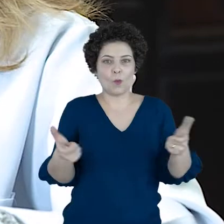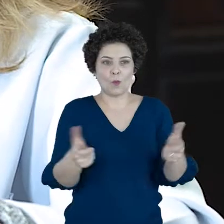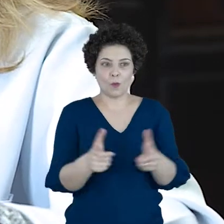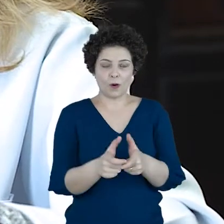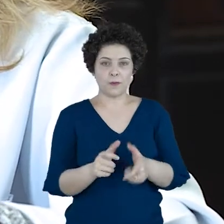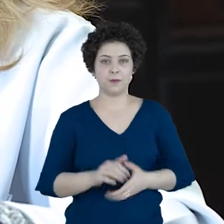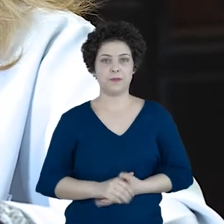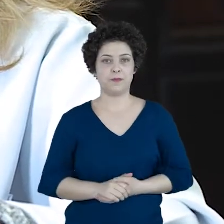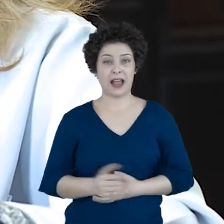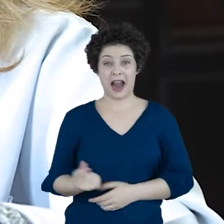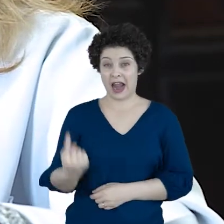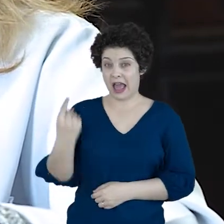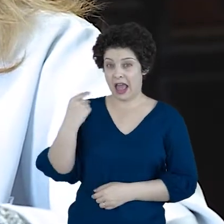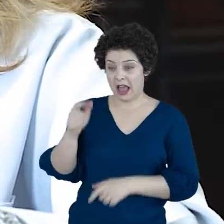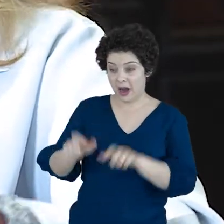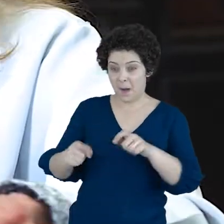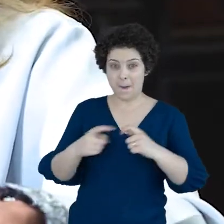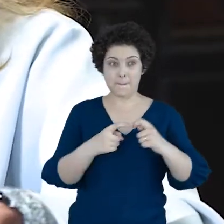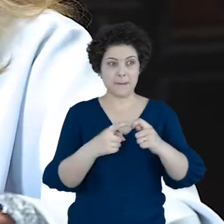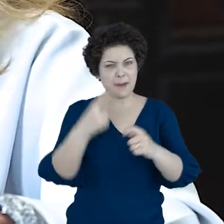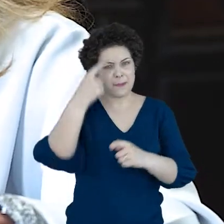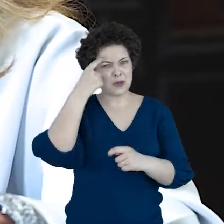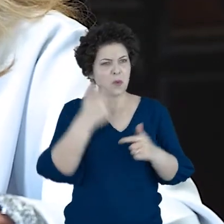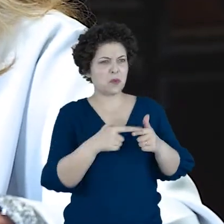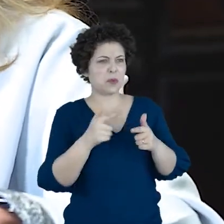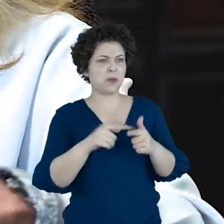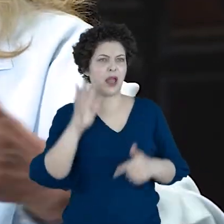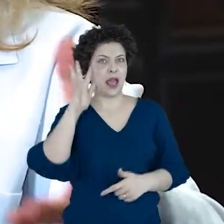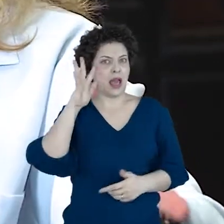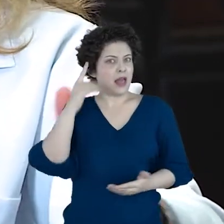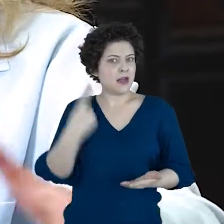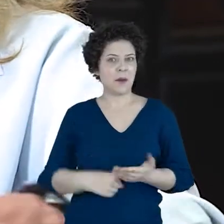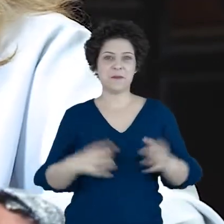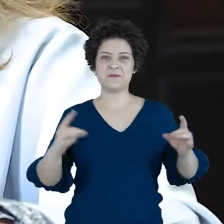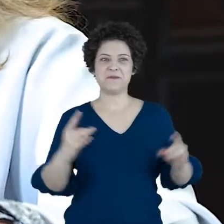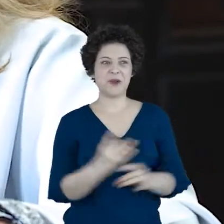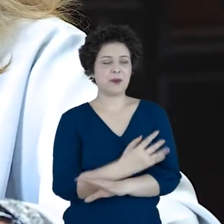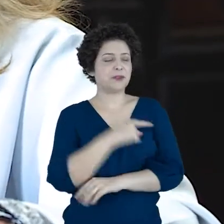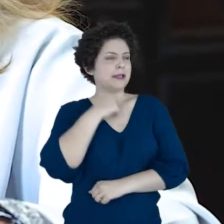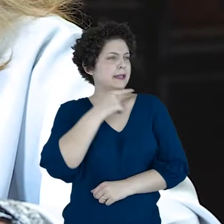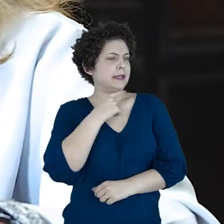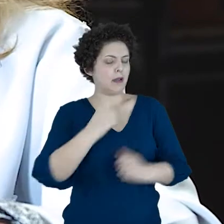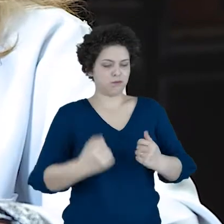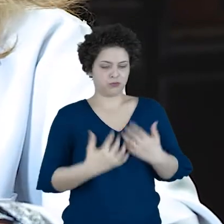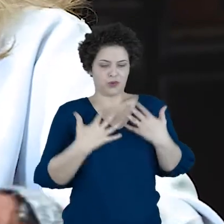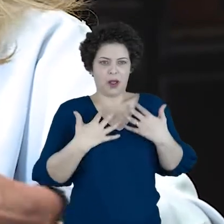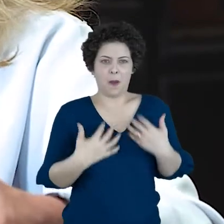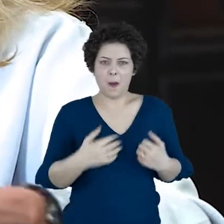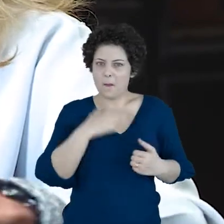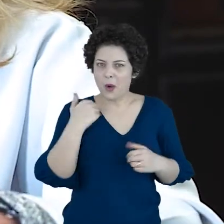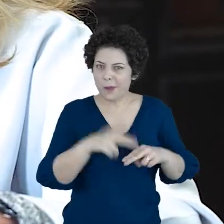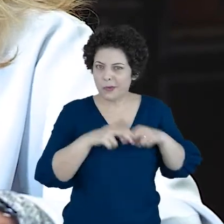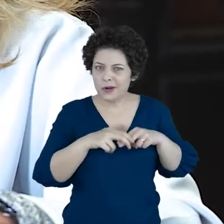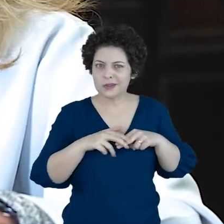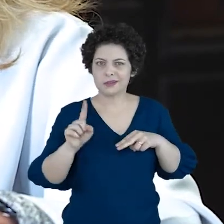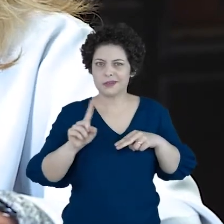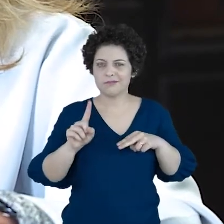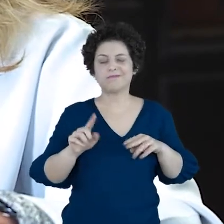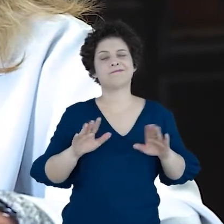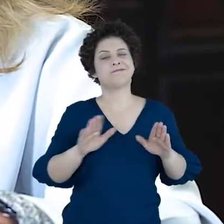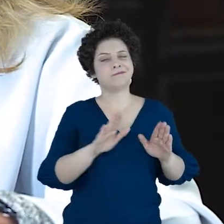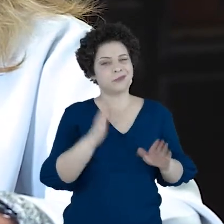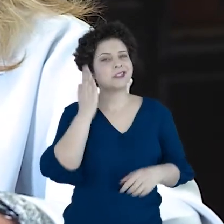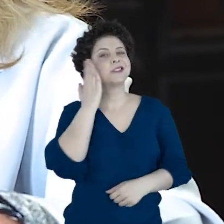Os médicos da época achavam que o problema estava absolutamente resolvido, que ninguém mais ia morrer de infecção. Só que a gente sabe que